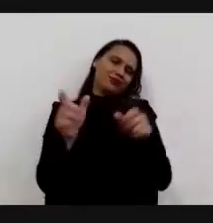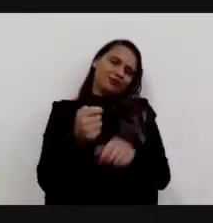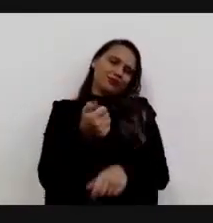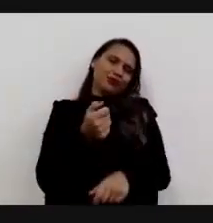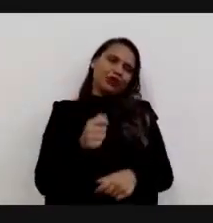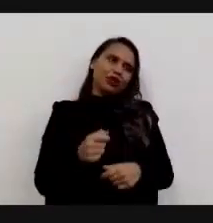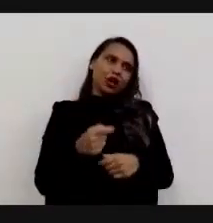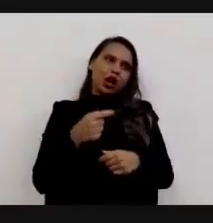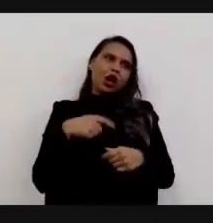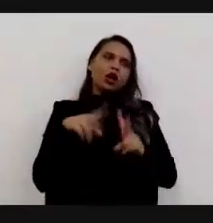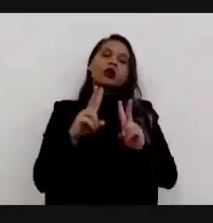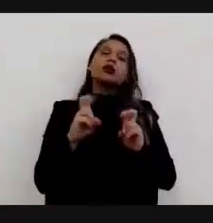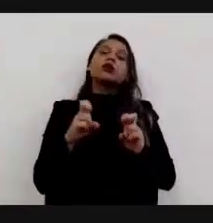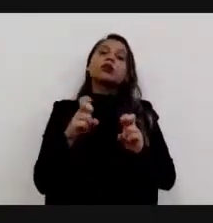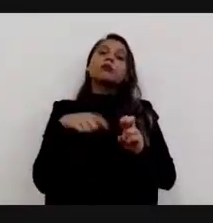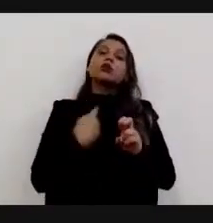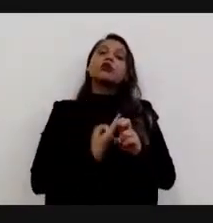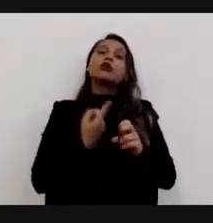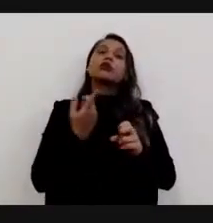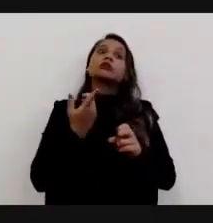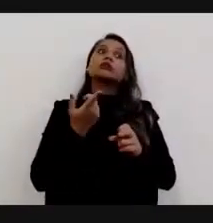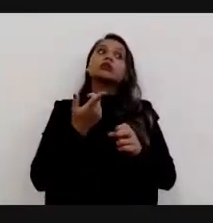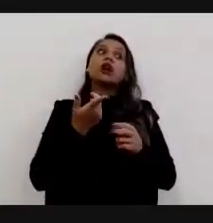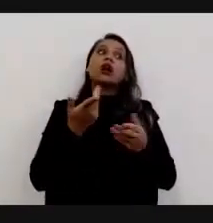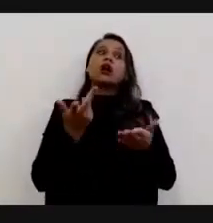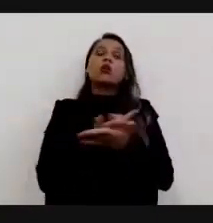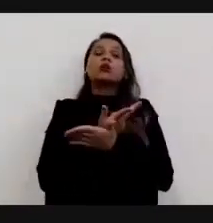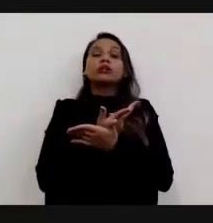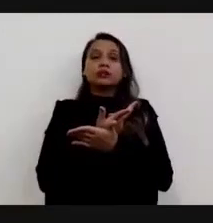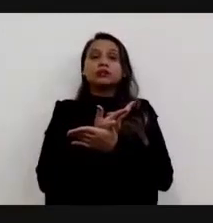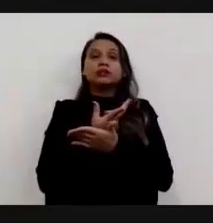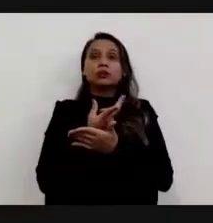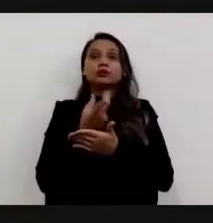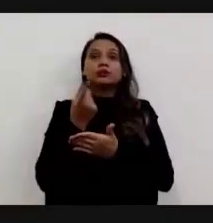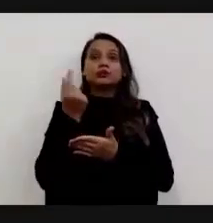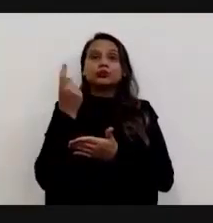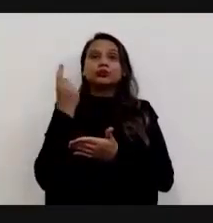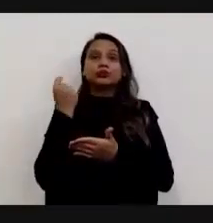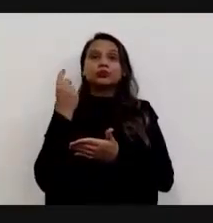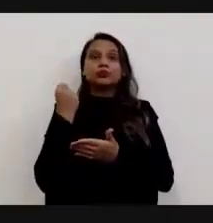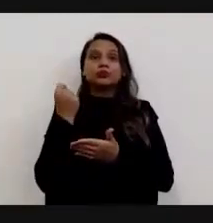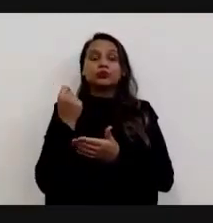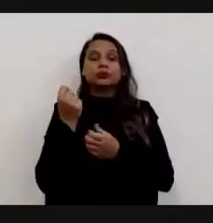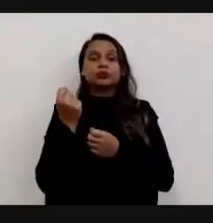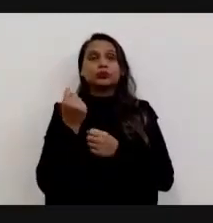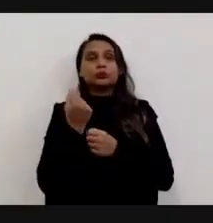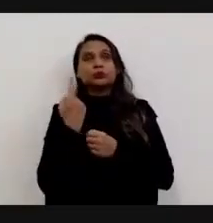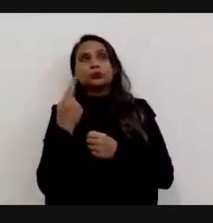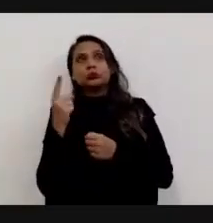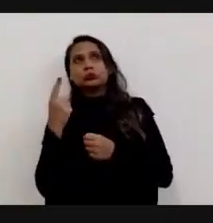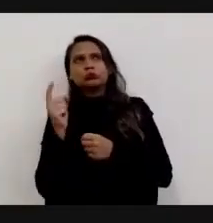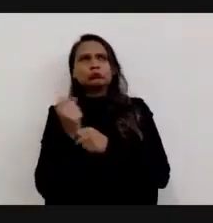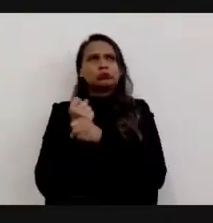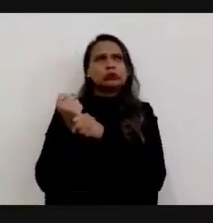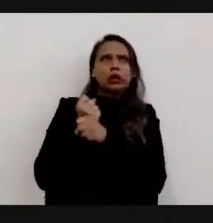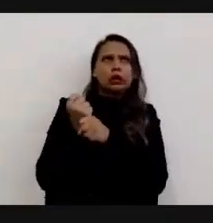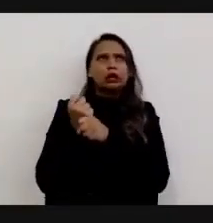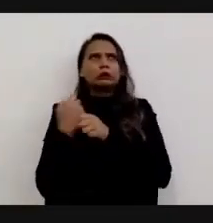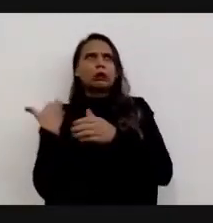por exemplo, a situação catastrófica que a gente passou com o povo Yanomami e está passando nos últimos